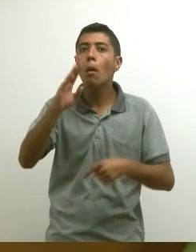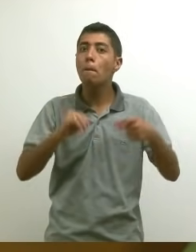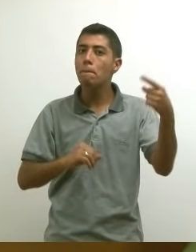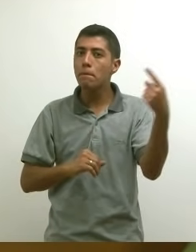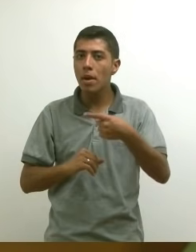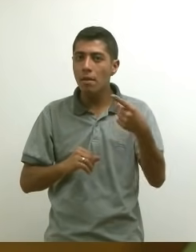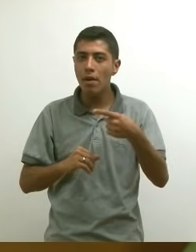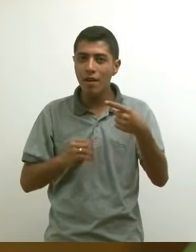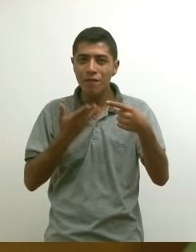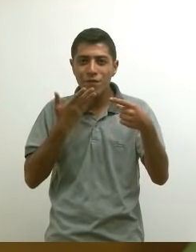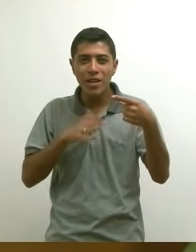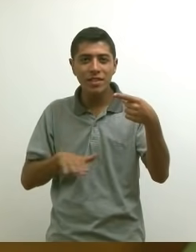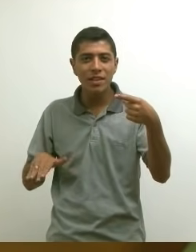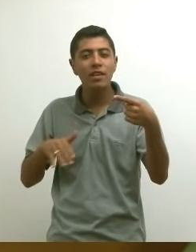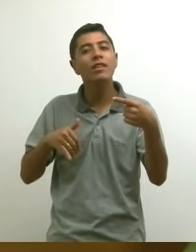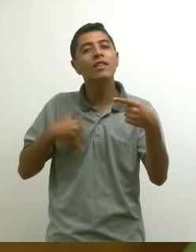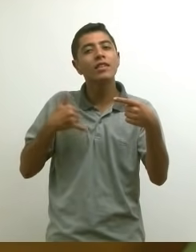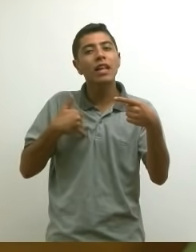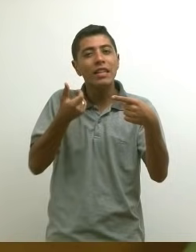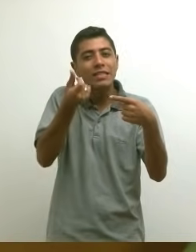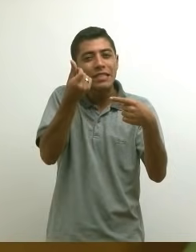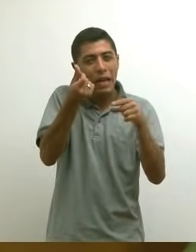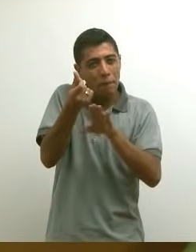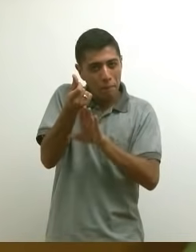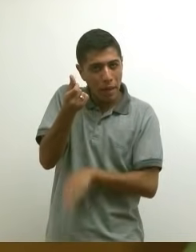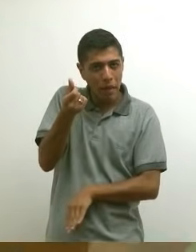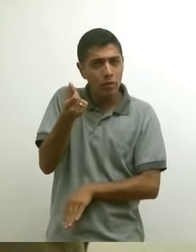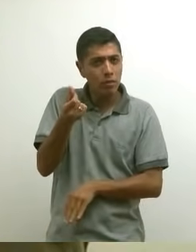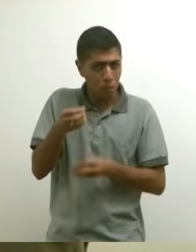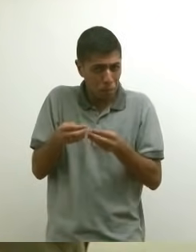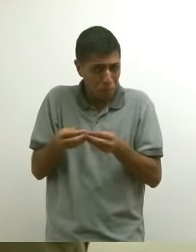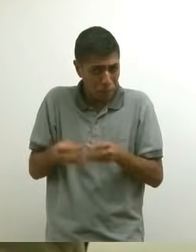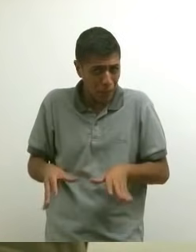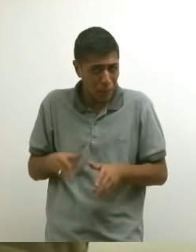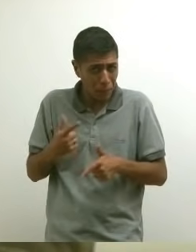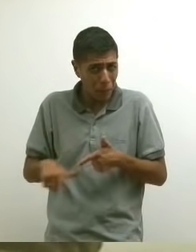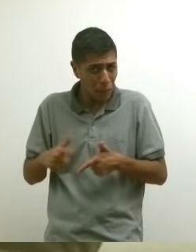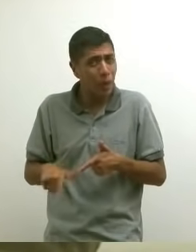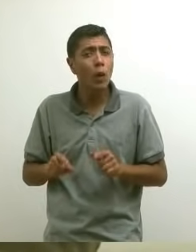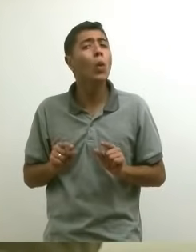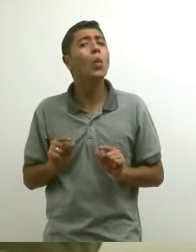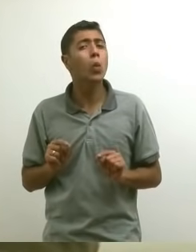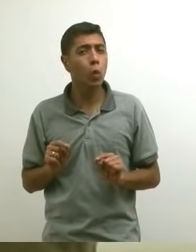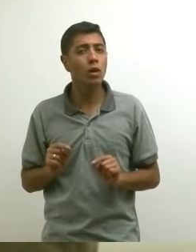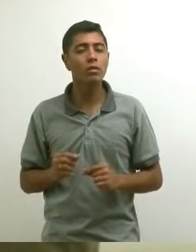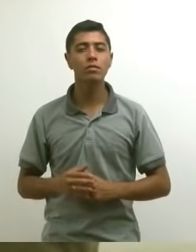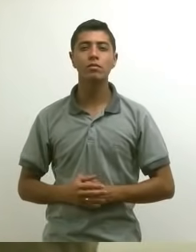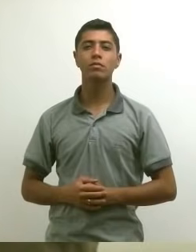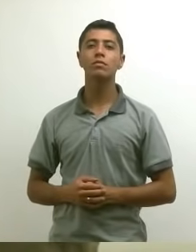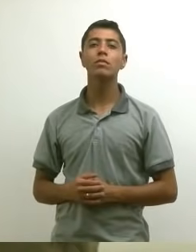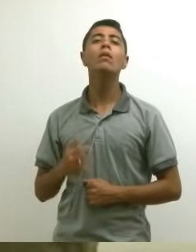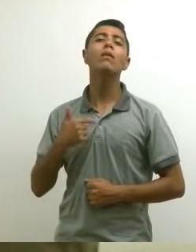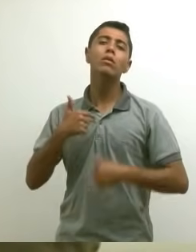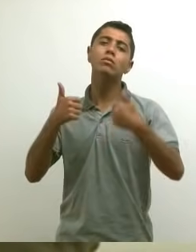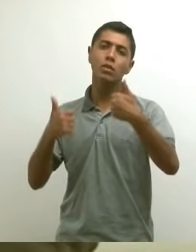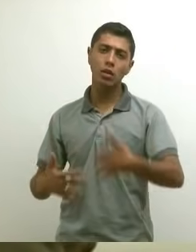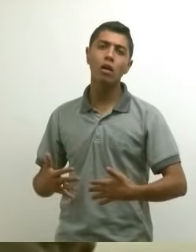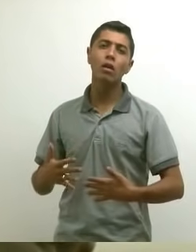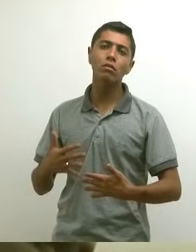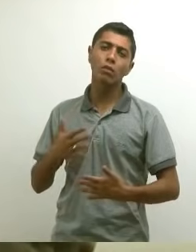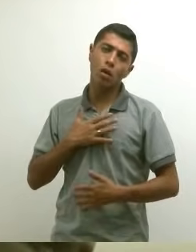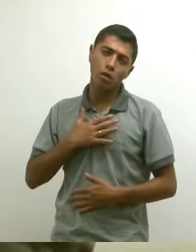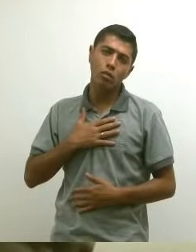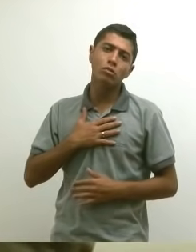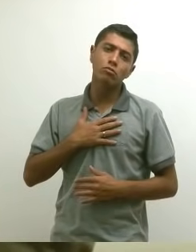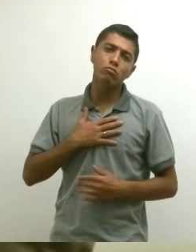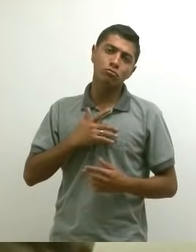vou falar do ponto de vista de médico e pai tecnologia é é